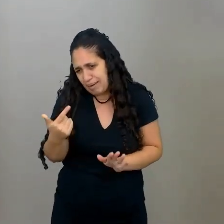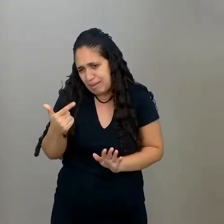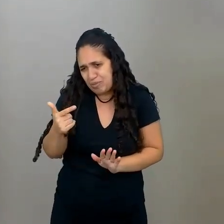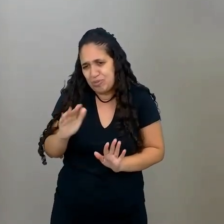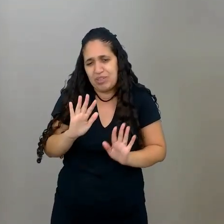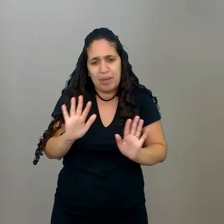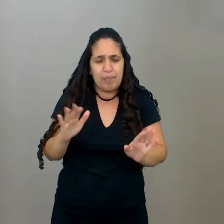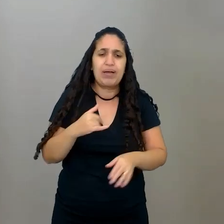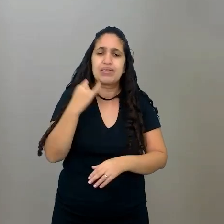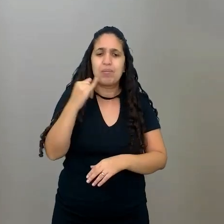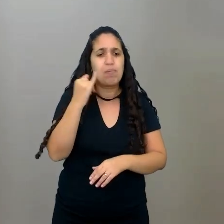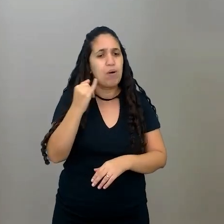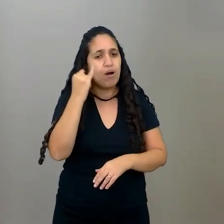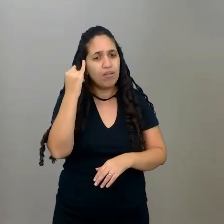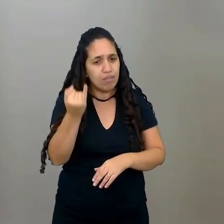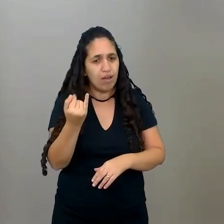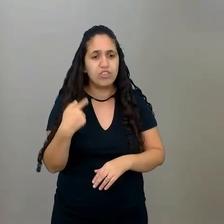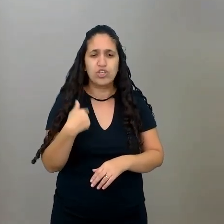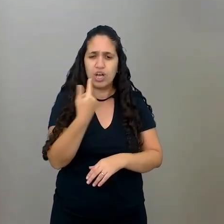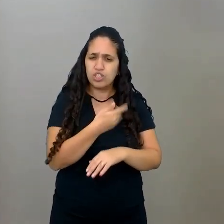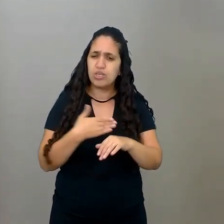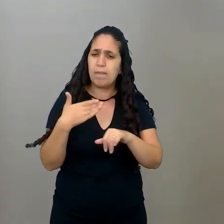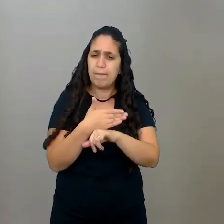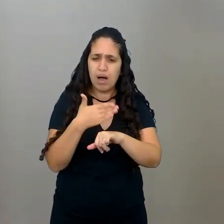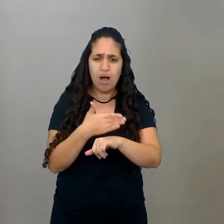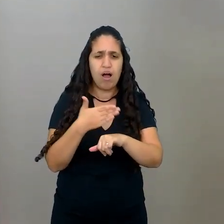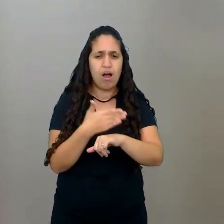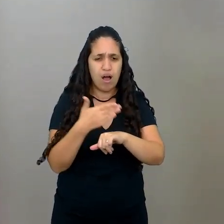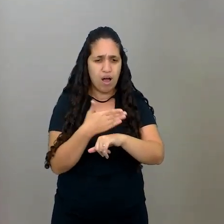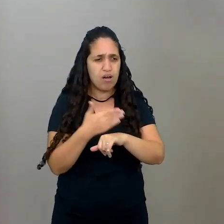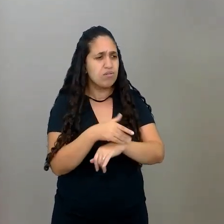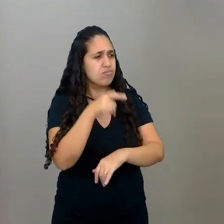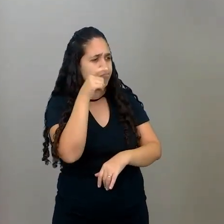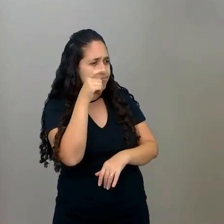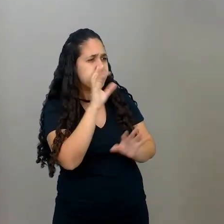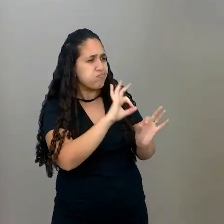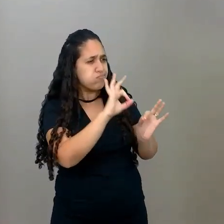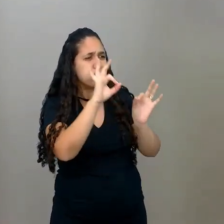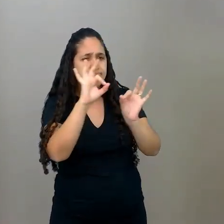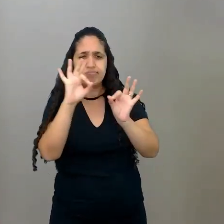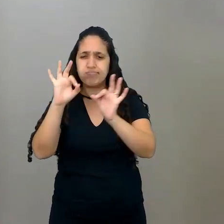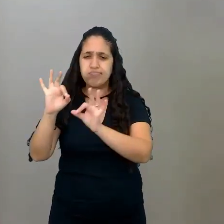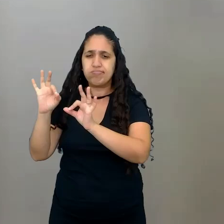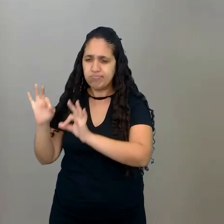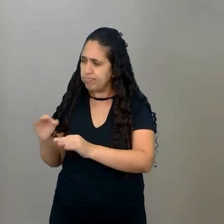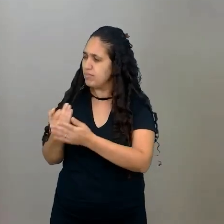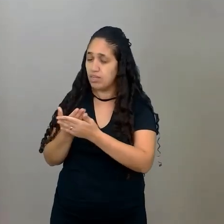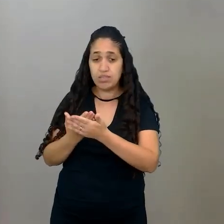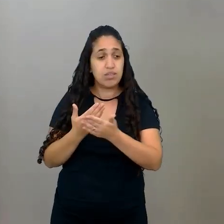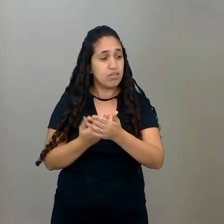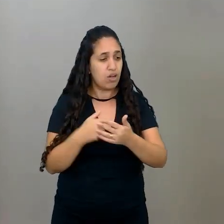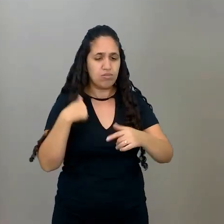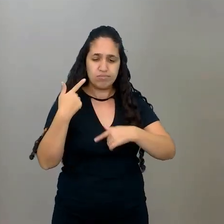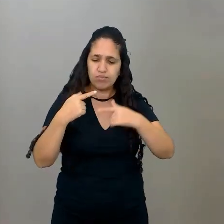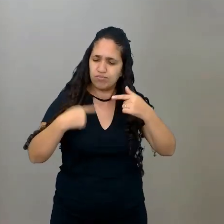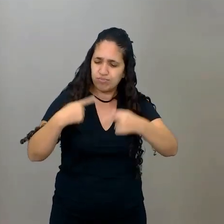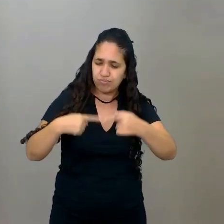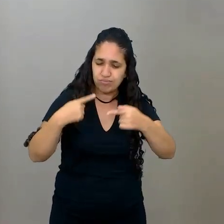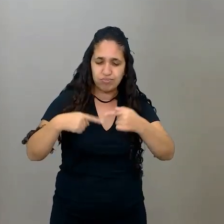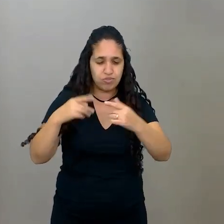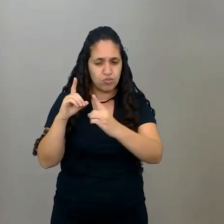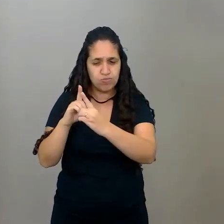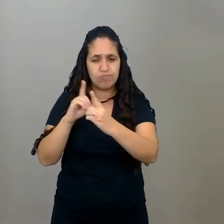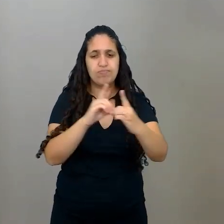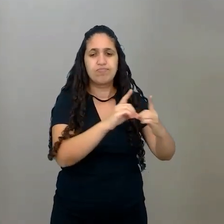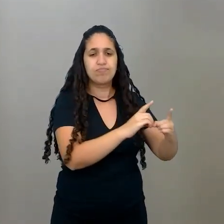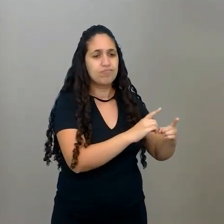gente, mas é muito importante que a gente participe, que a gente ouça essas videoaulas, sempre que possível a gente está observando, está discutindo com os nossos colegas